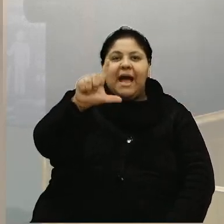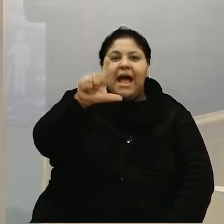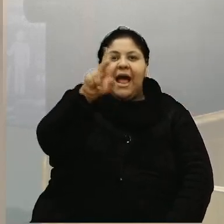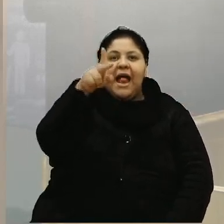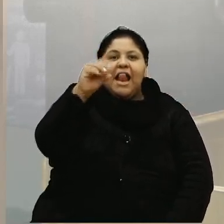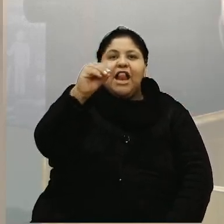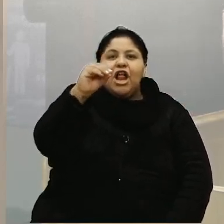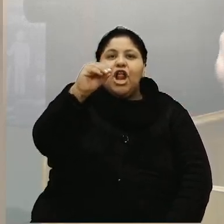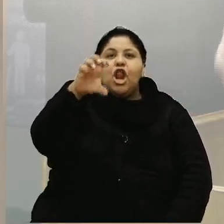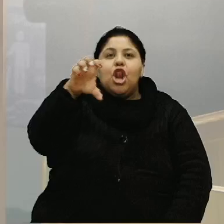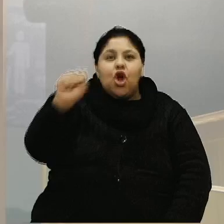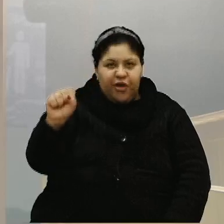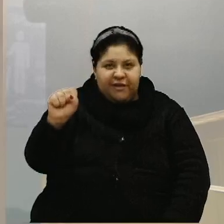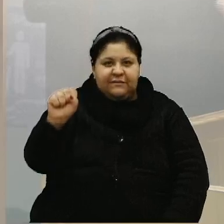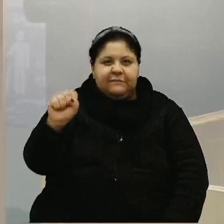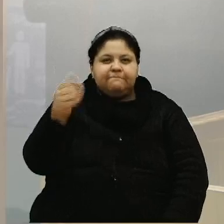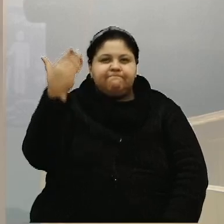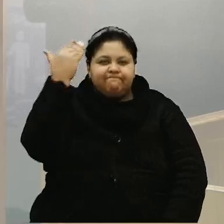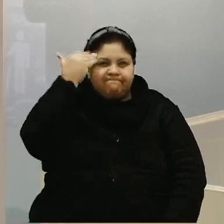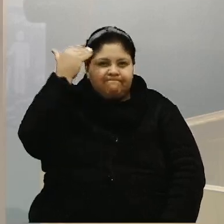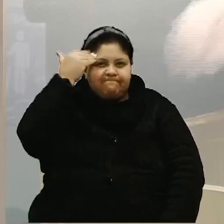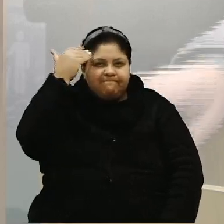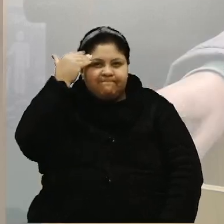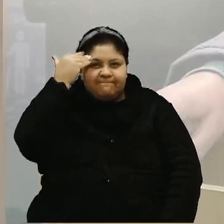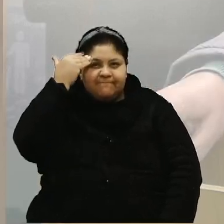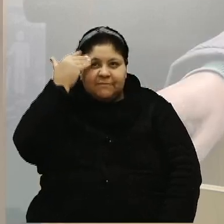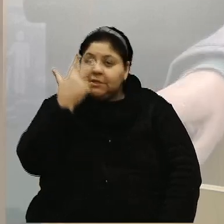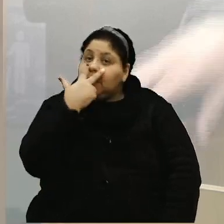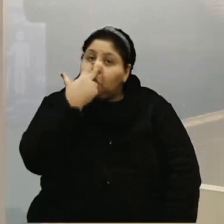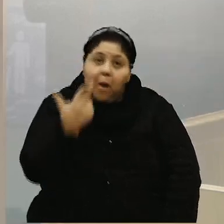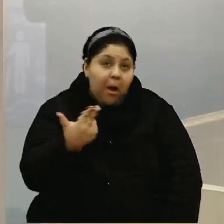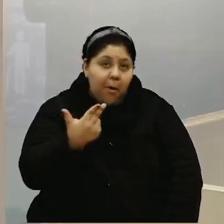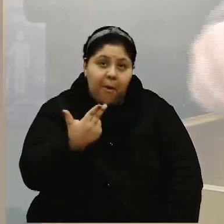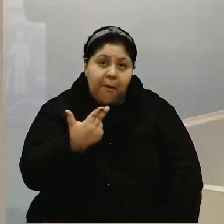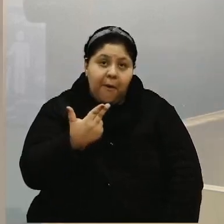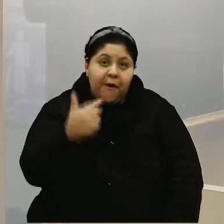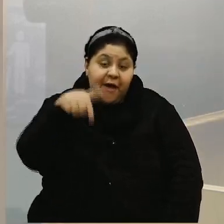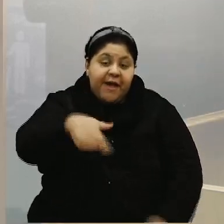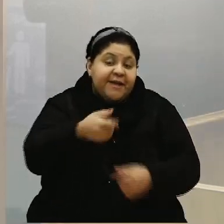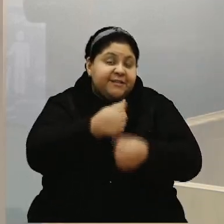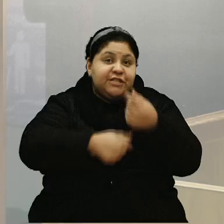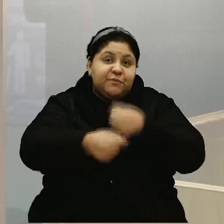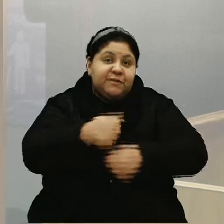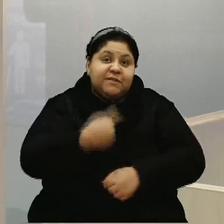Fizesse uma obrinha só. Essa administração fez uma obra. Pessoal do Planalto.